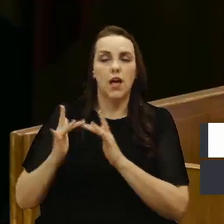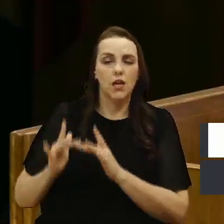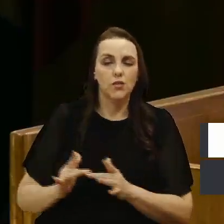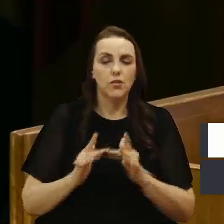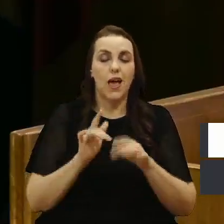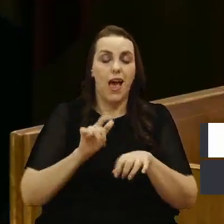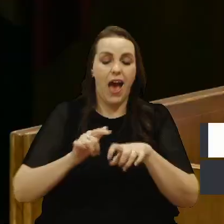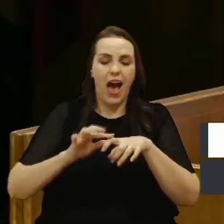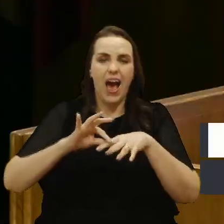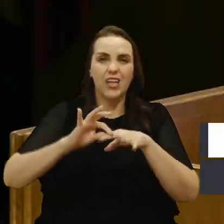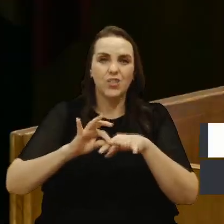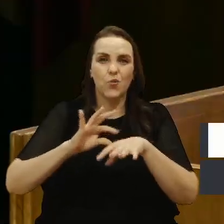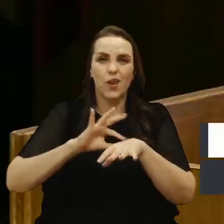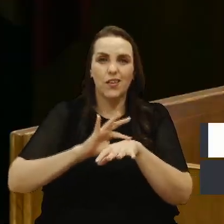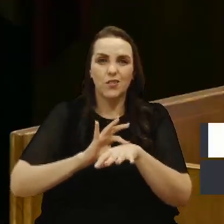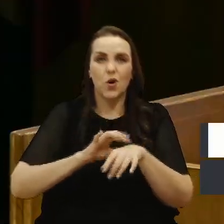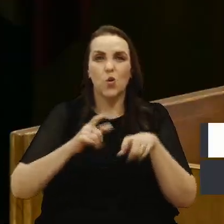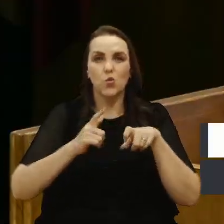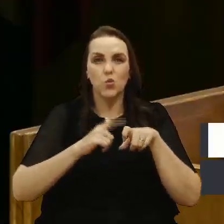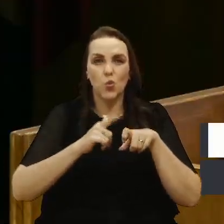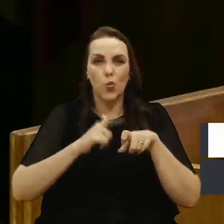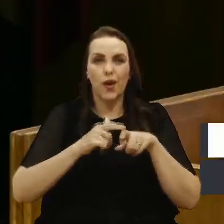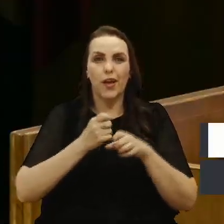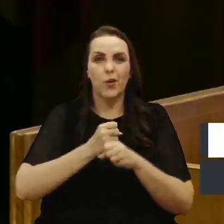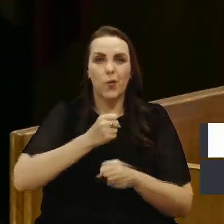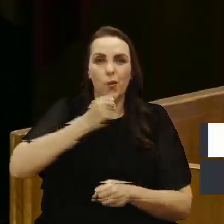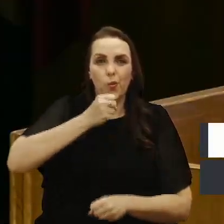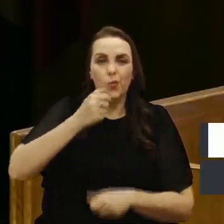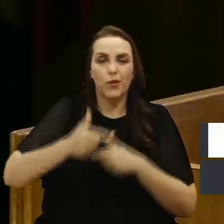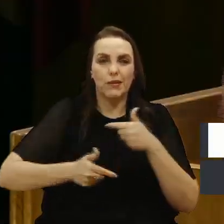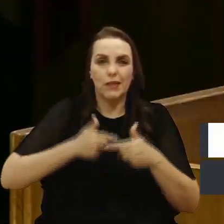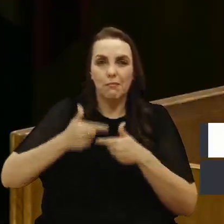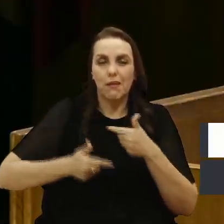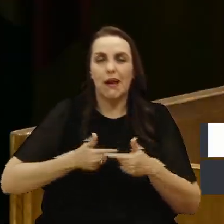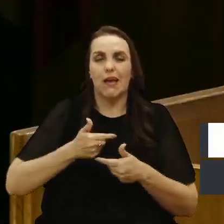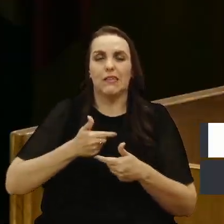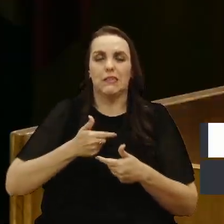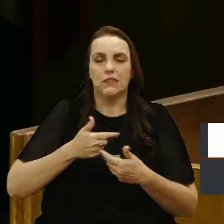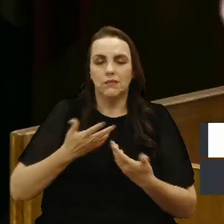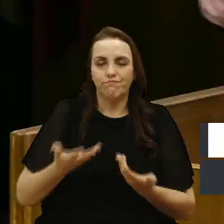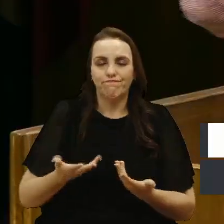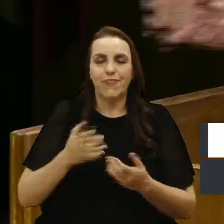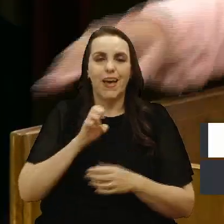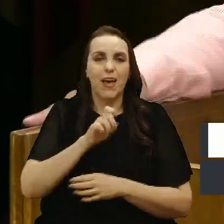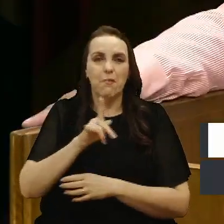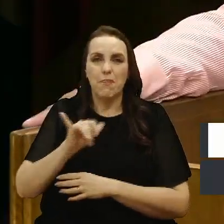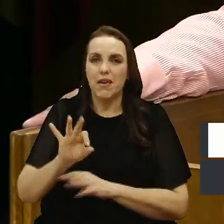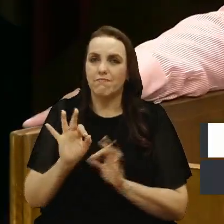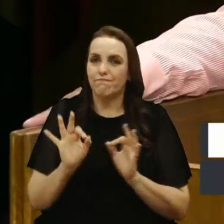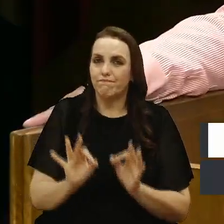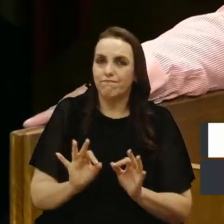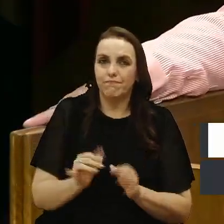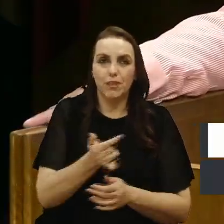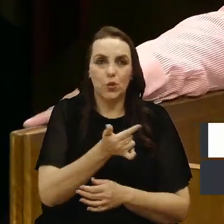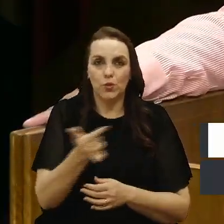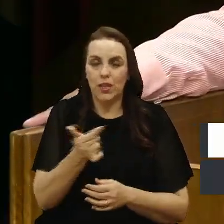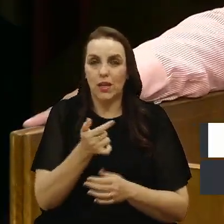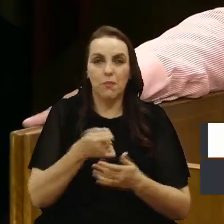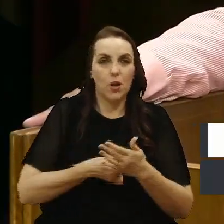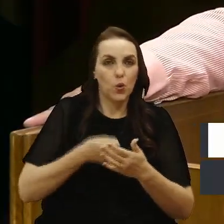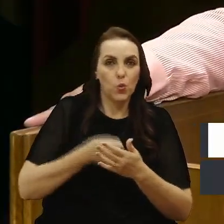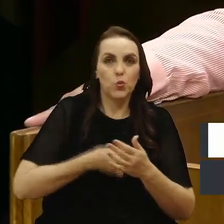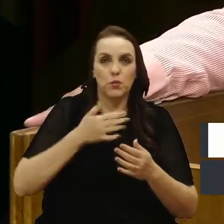no joelho, na coluna, porque trabalham muito, não tem EPI adequado. Então, é uma luta do meu mandato, tenho certeza que é uma